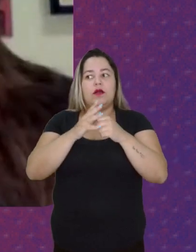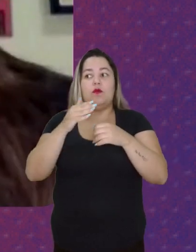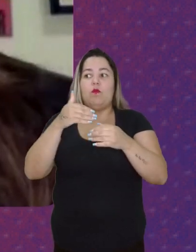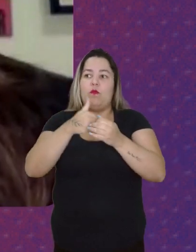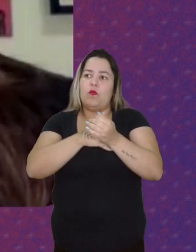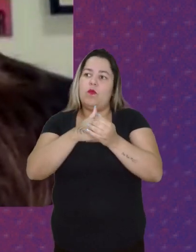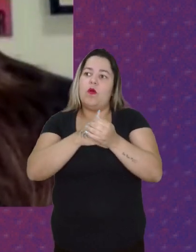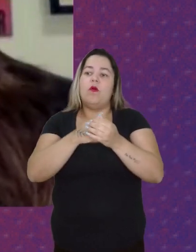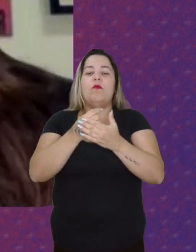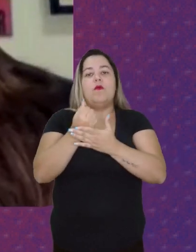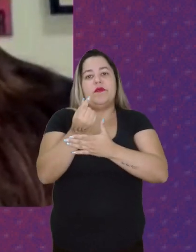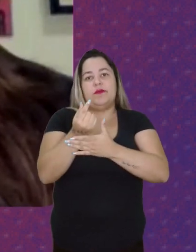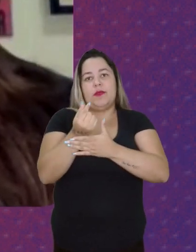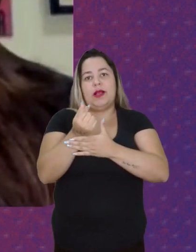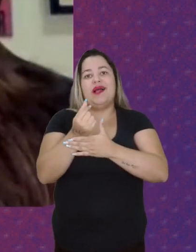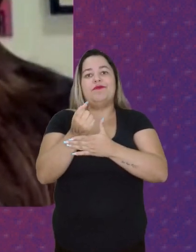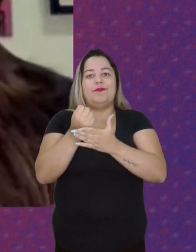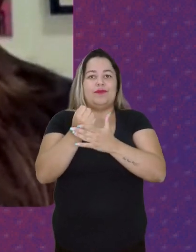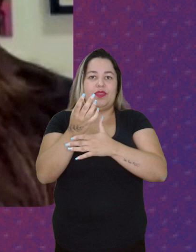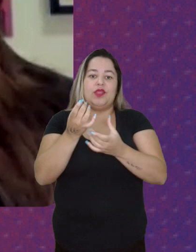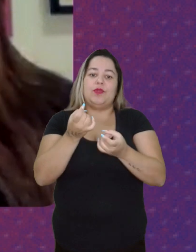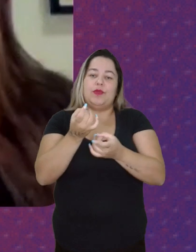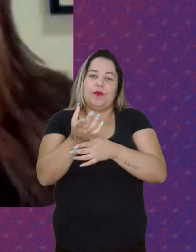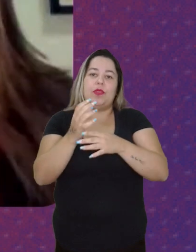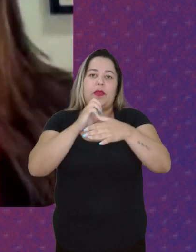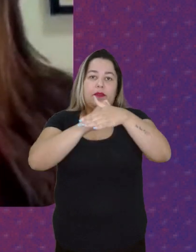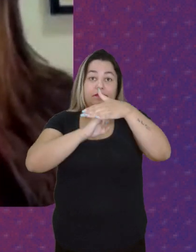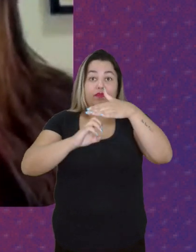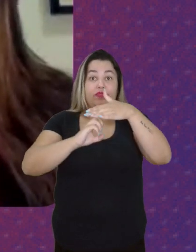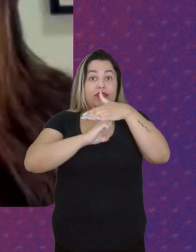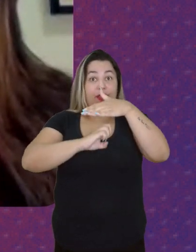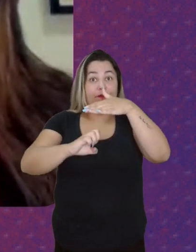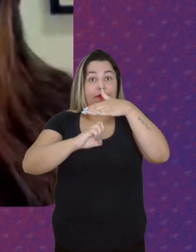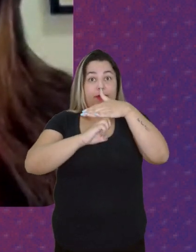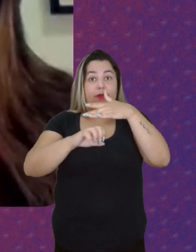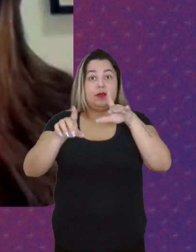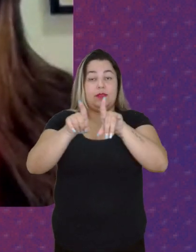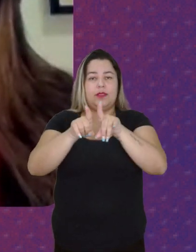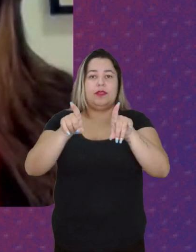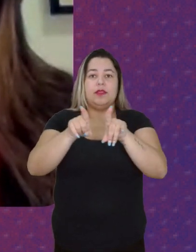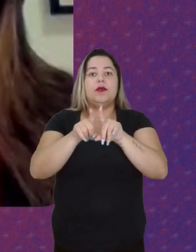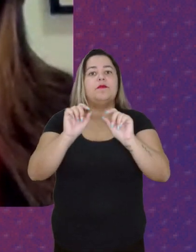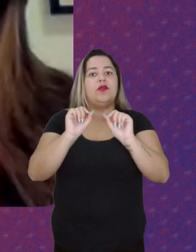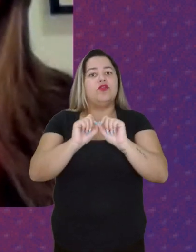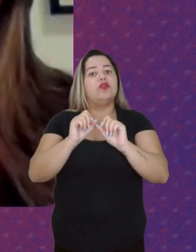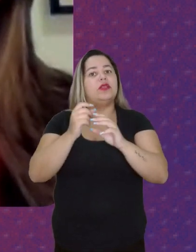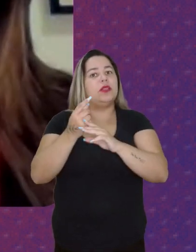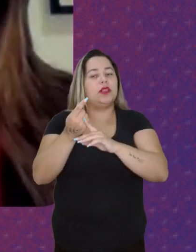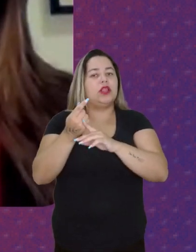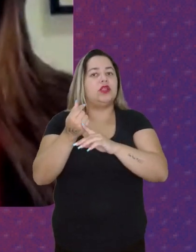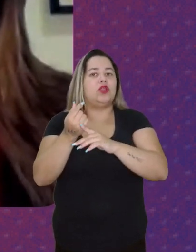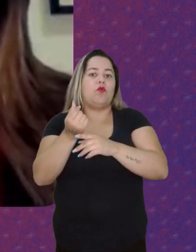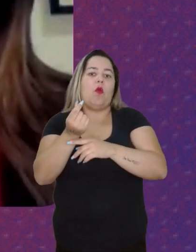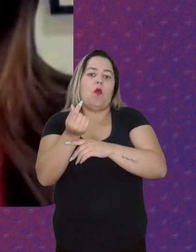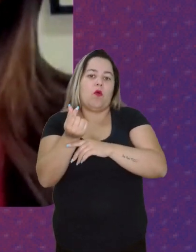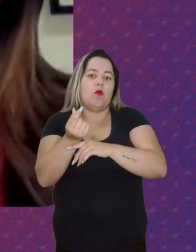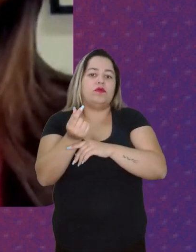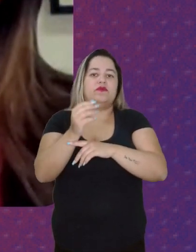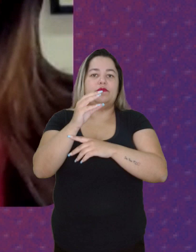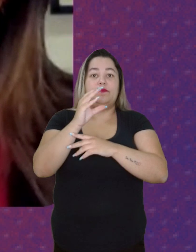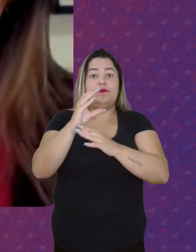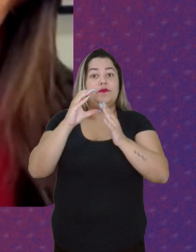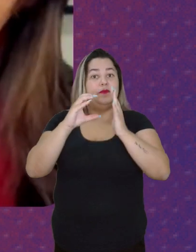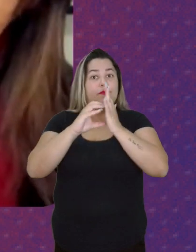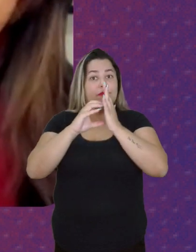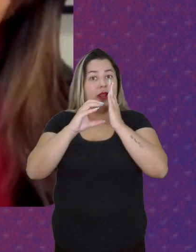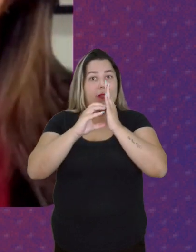de pagamento para a empresa intermediária. Então, essa é uma modalidade de arrecadação de recursos para a campanha, que é possível já